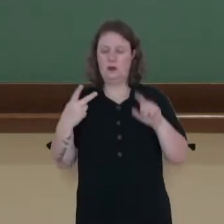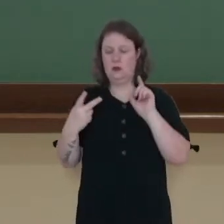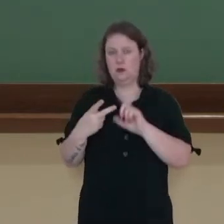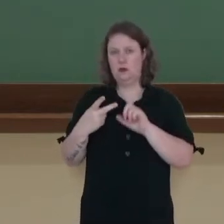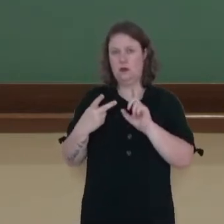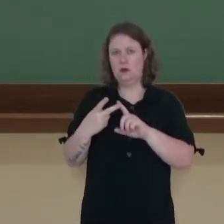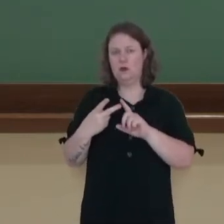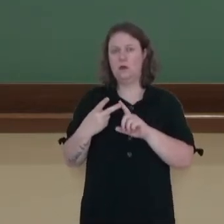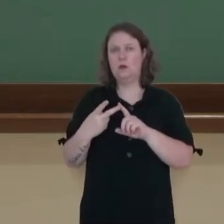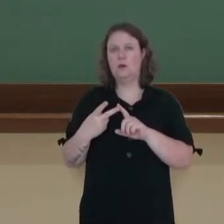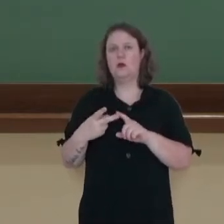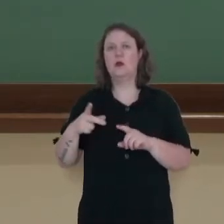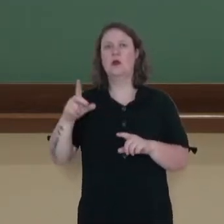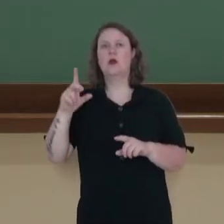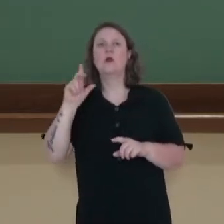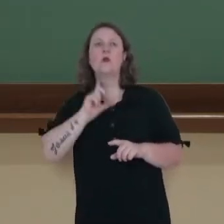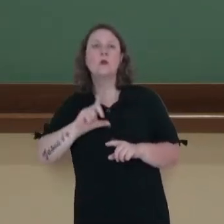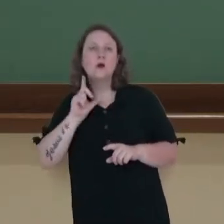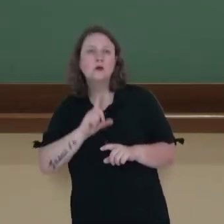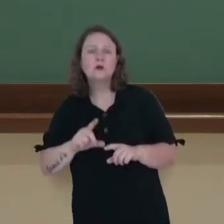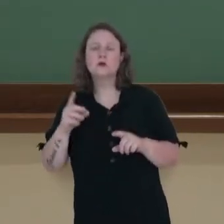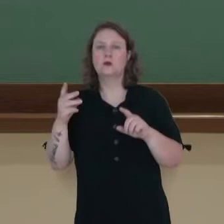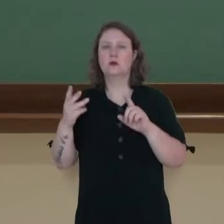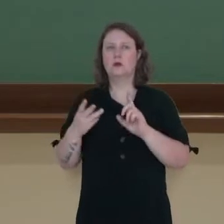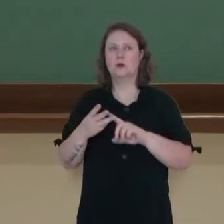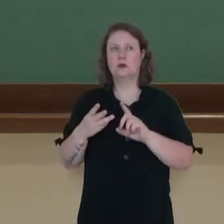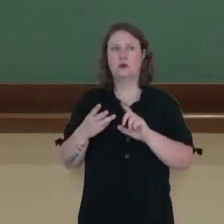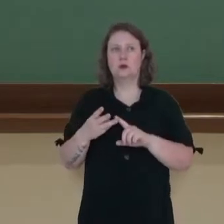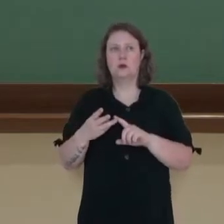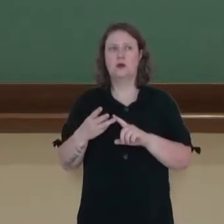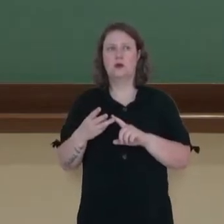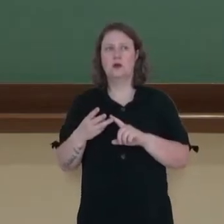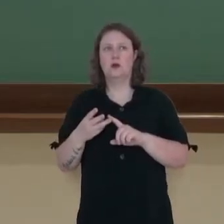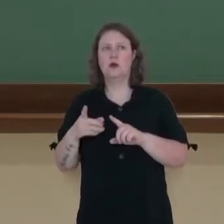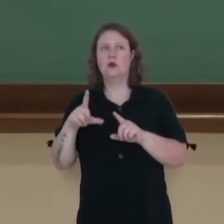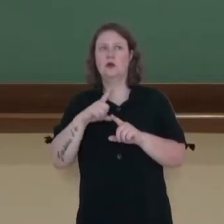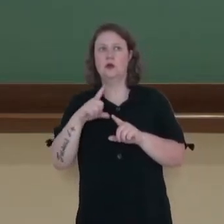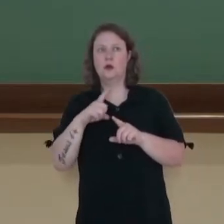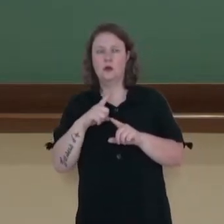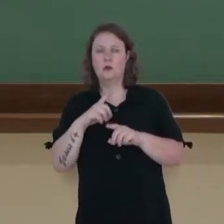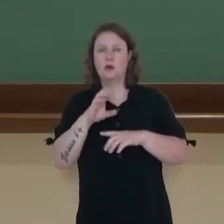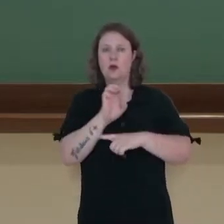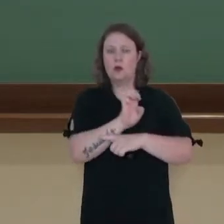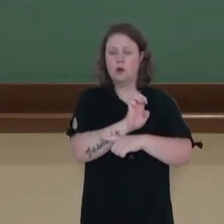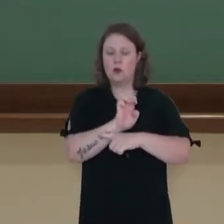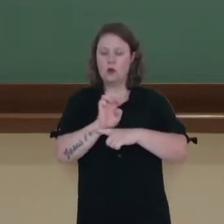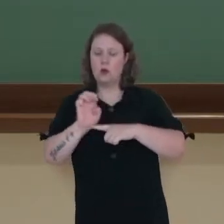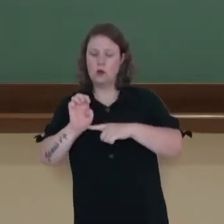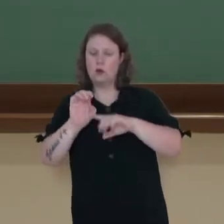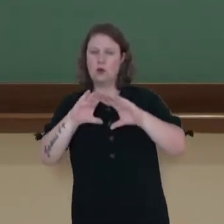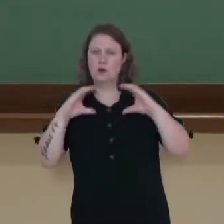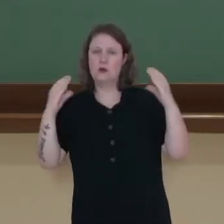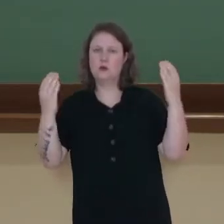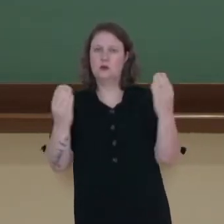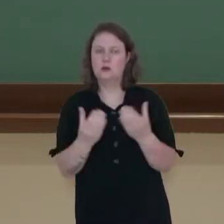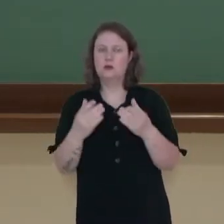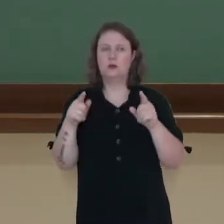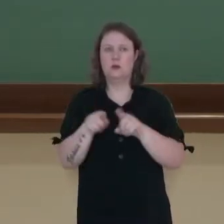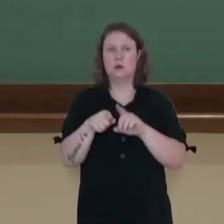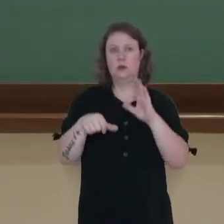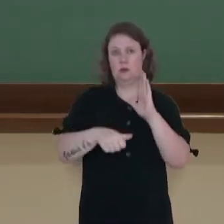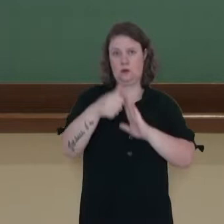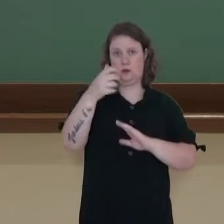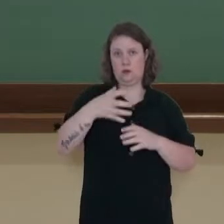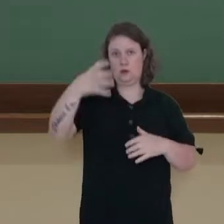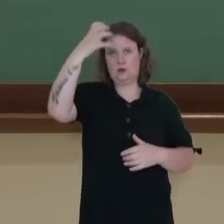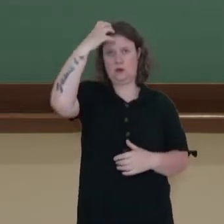também defendia a República no Brasil, movimentos como a Confederação do Equador, ocorrida no primeiro reinado, e também